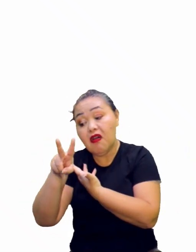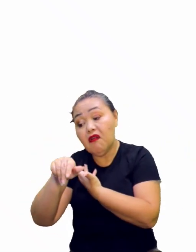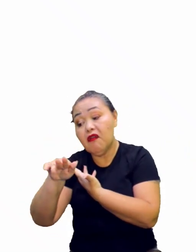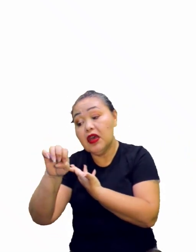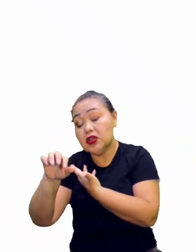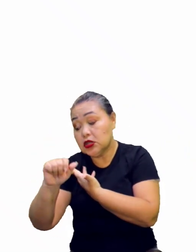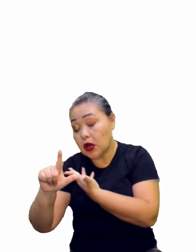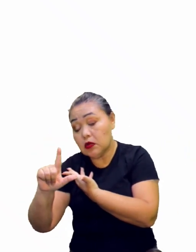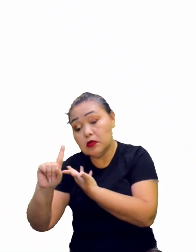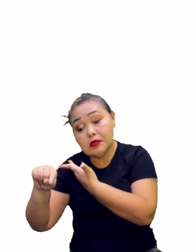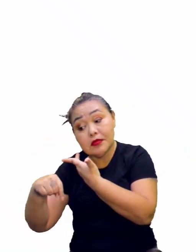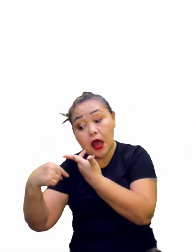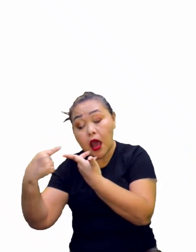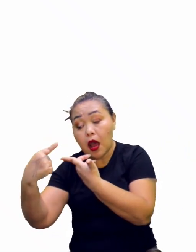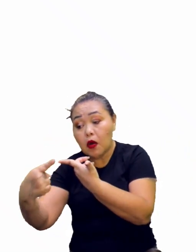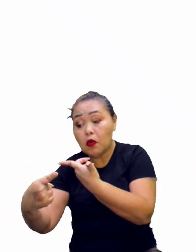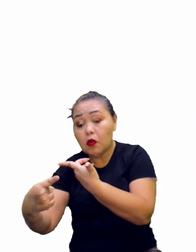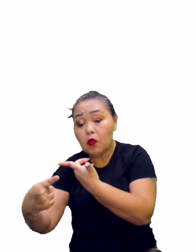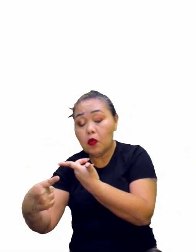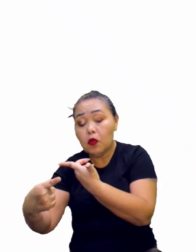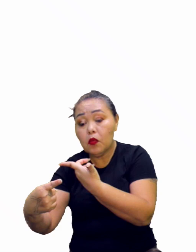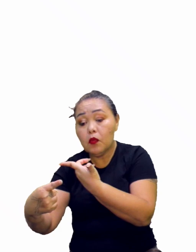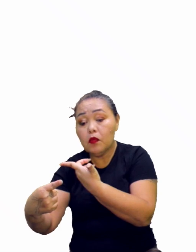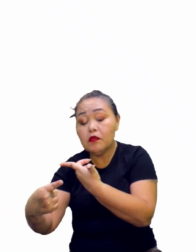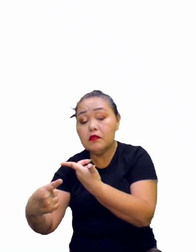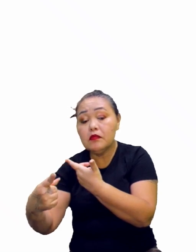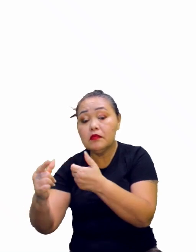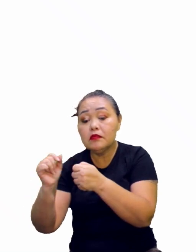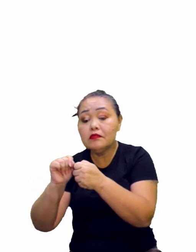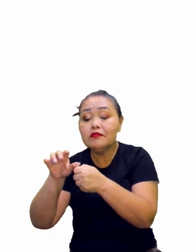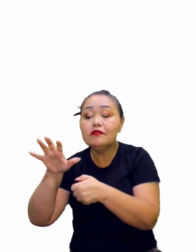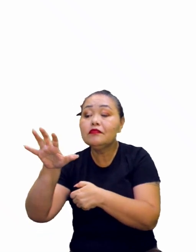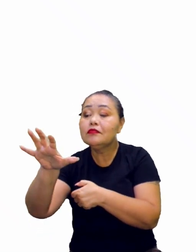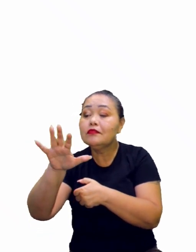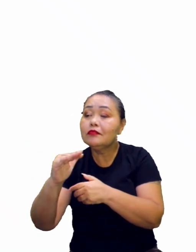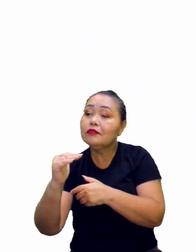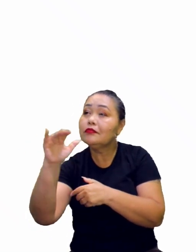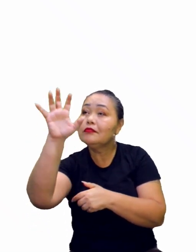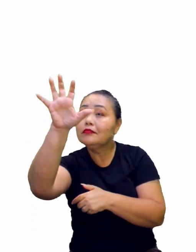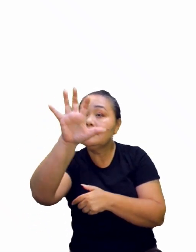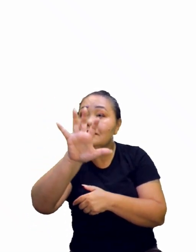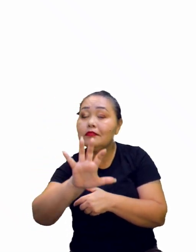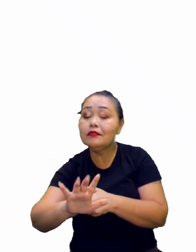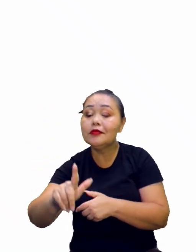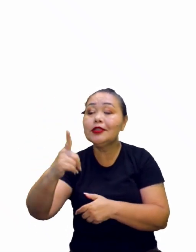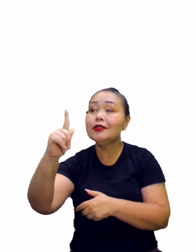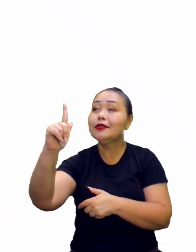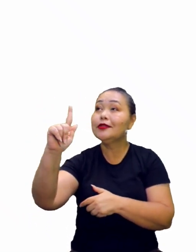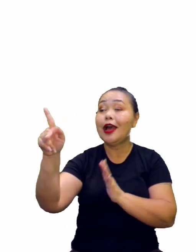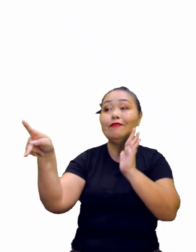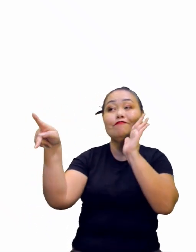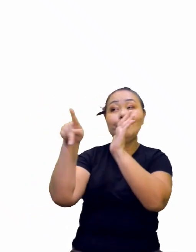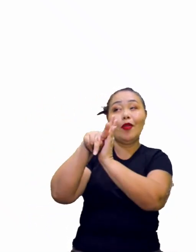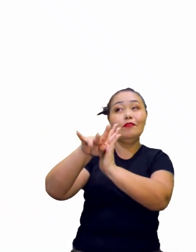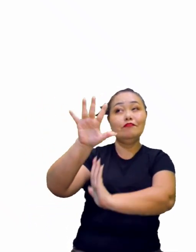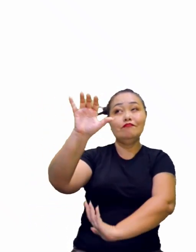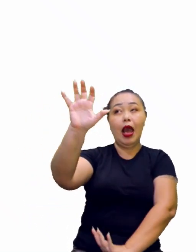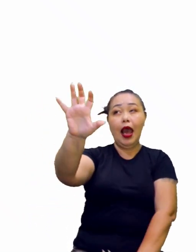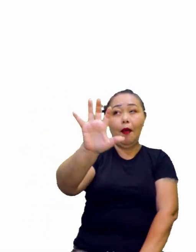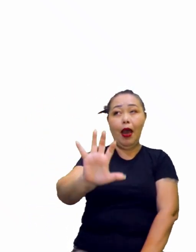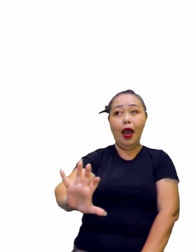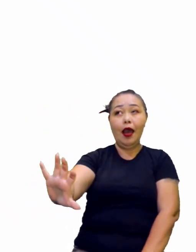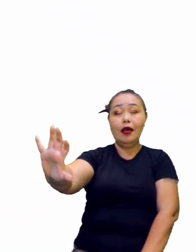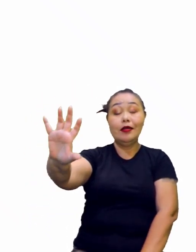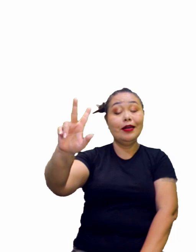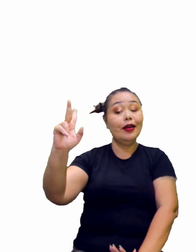podem também ser identificadas como níveis regionais em condições geológicas, porque também